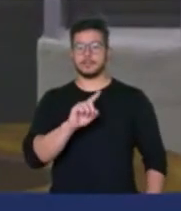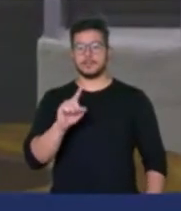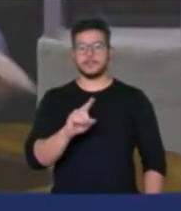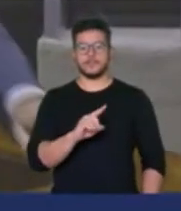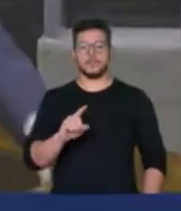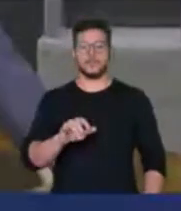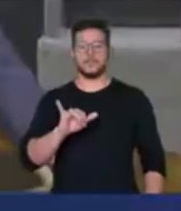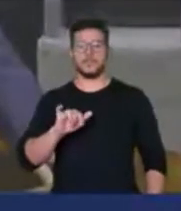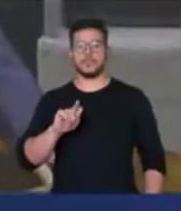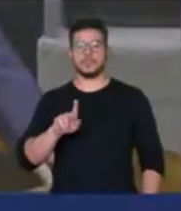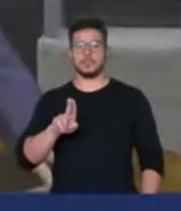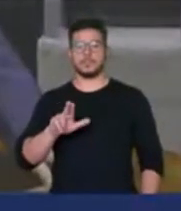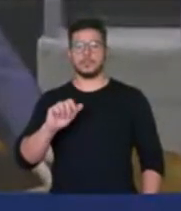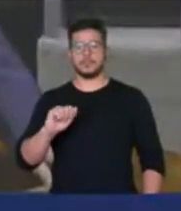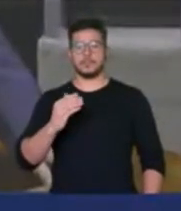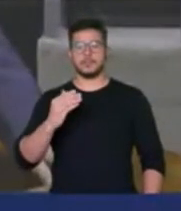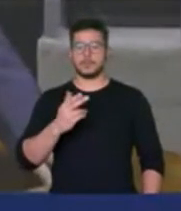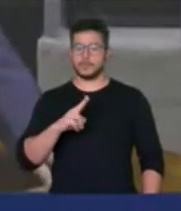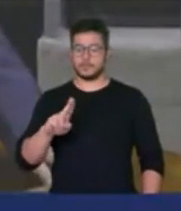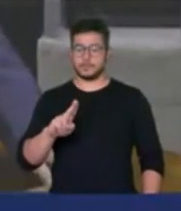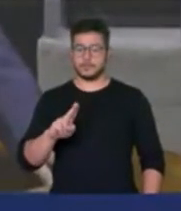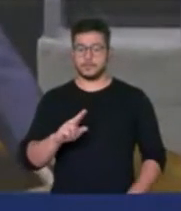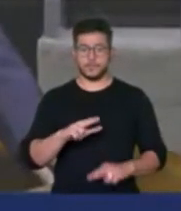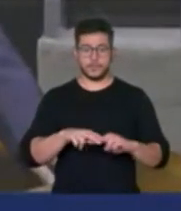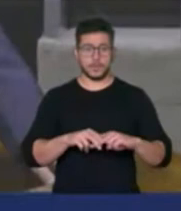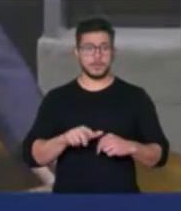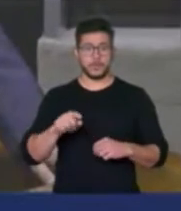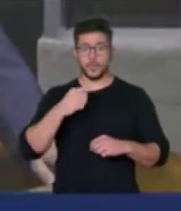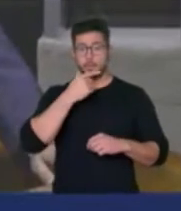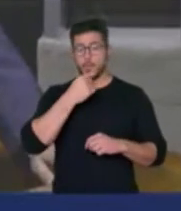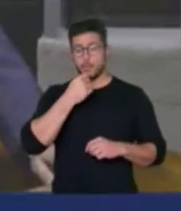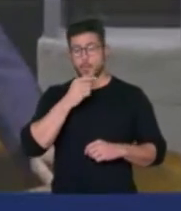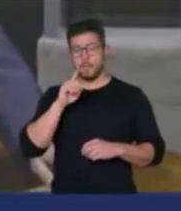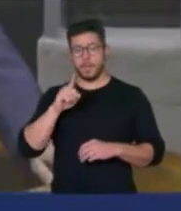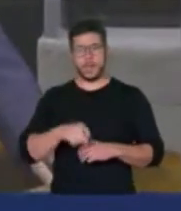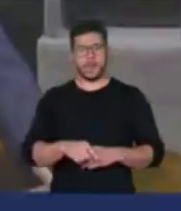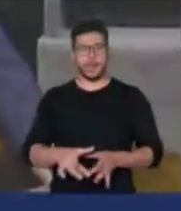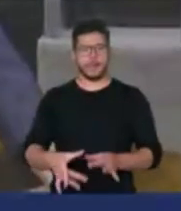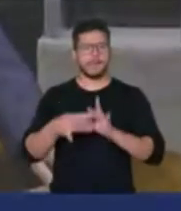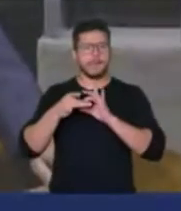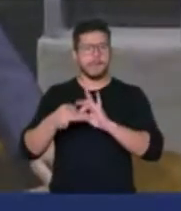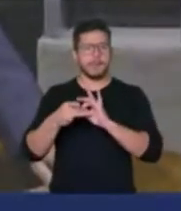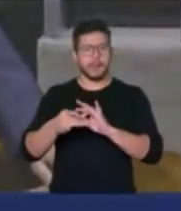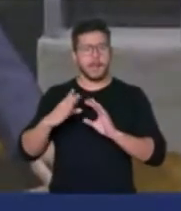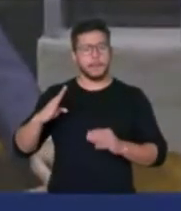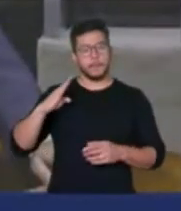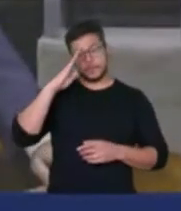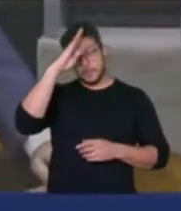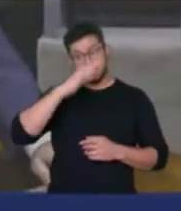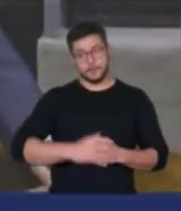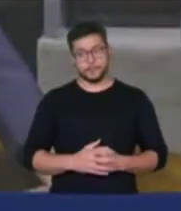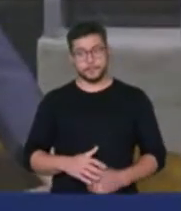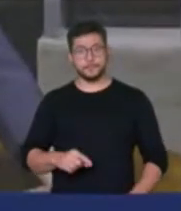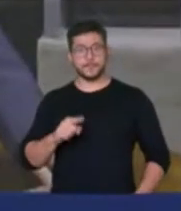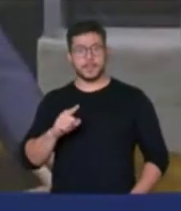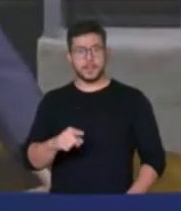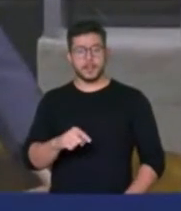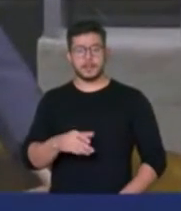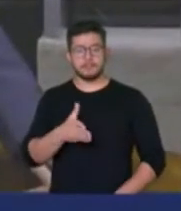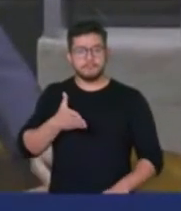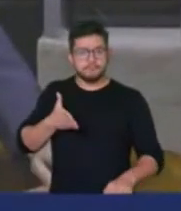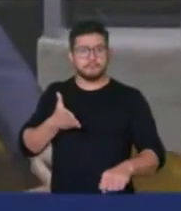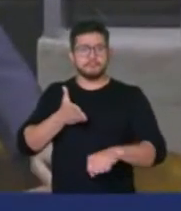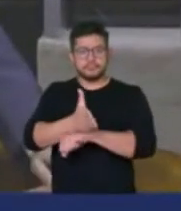um chamado bolsonarista raiz. Um elemento que entrou na festa de aniversário do